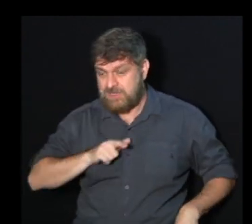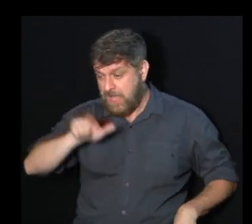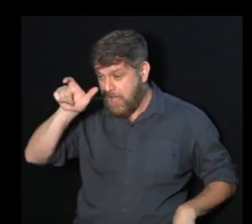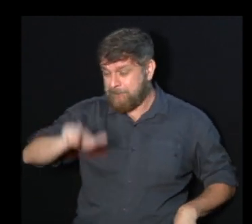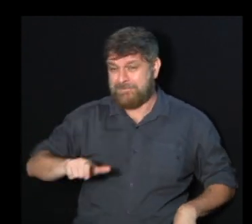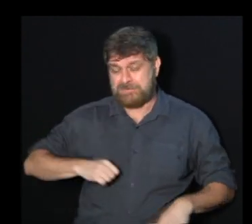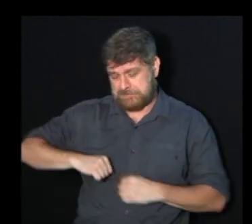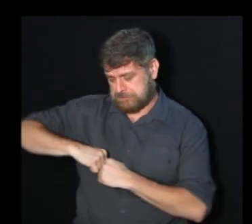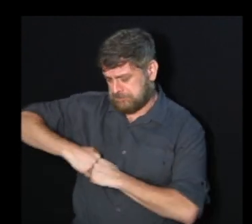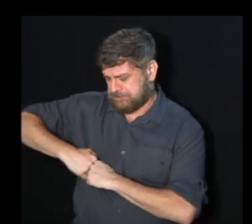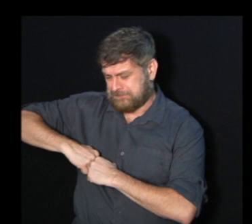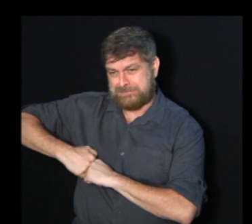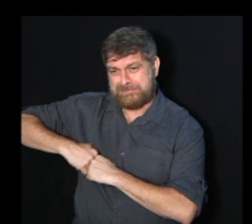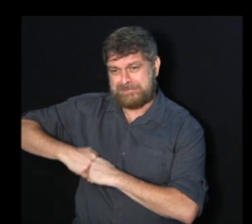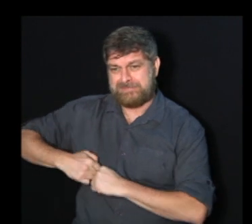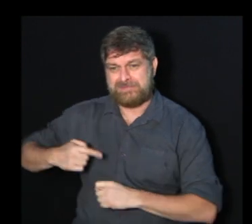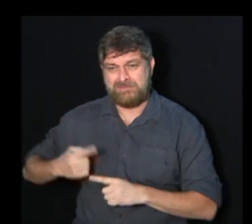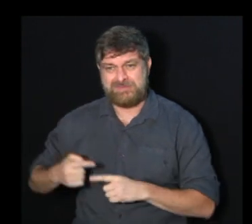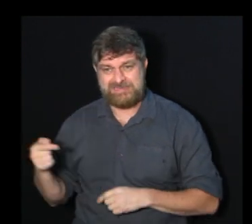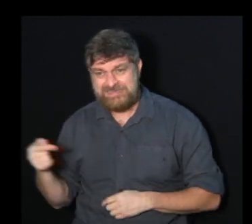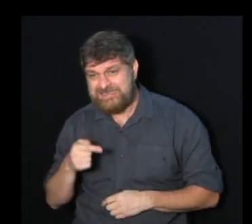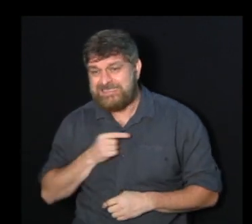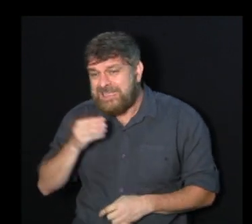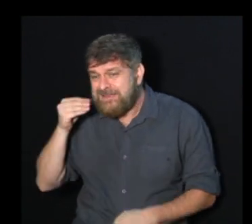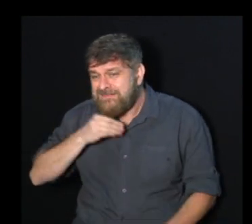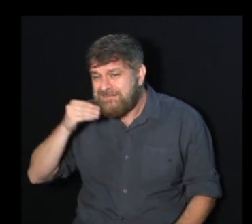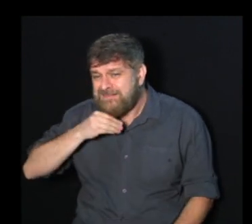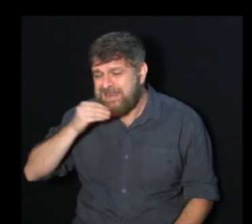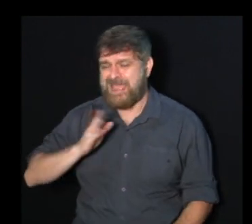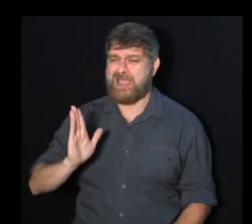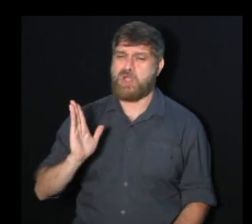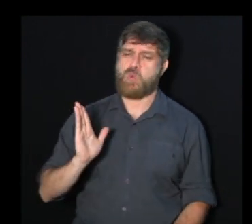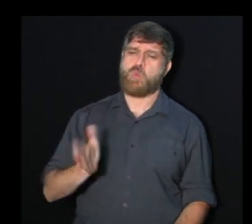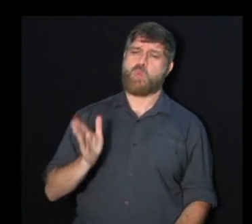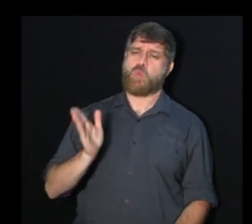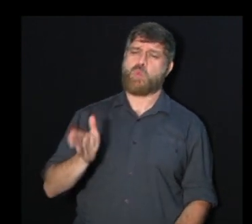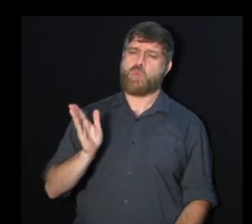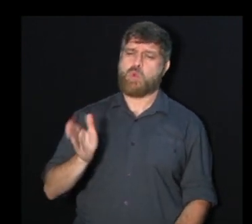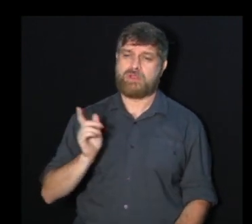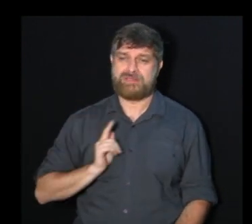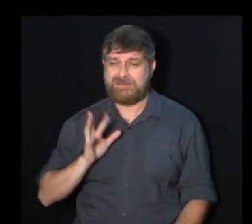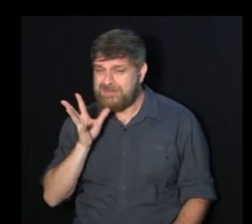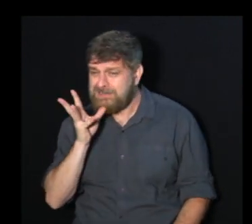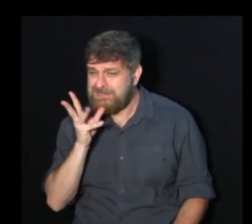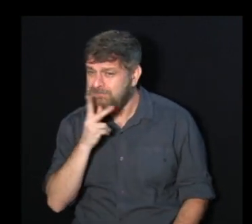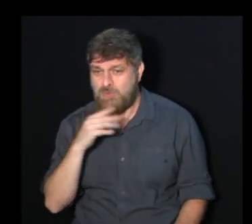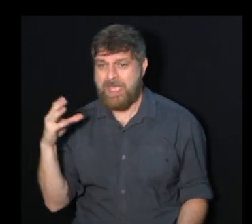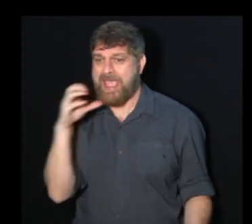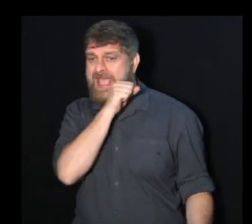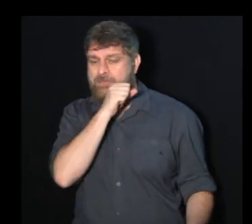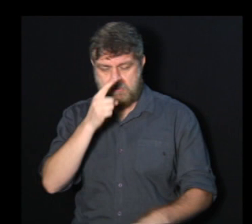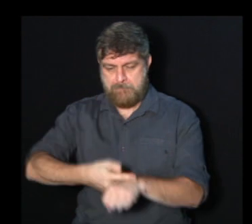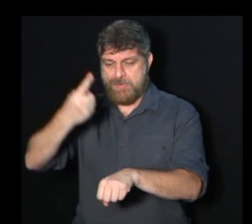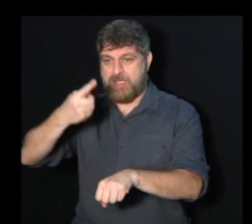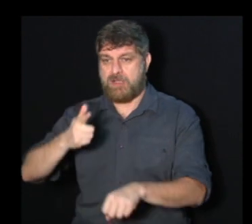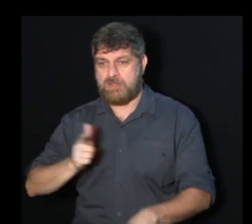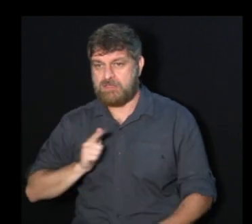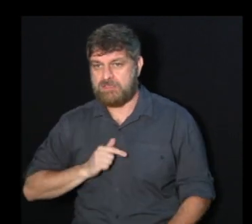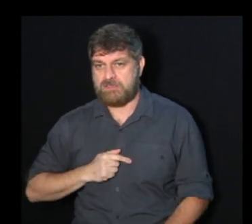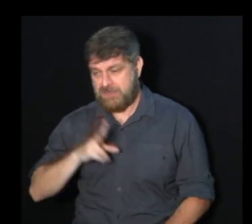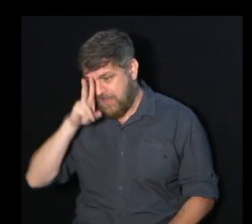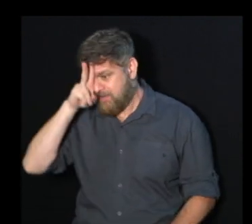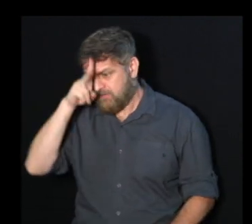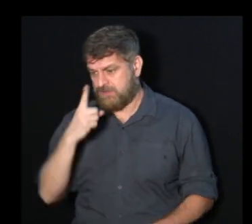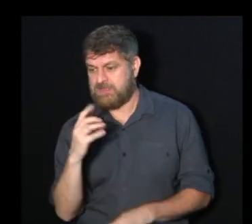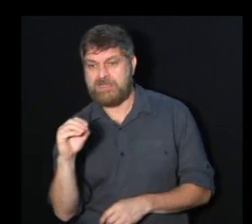artrose porque ele vai estar muito fraco já com essa musculatura. Então é demorado, não é rápido. É como a Laísa disse, a gente não ganha força em